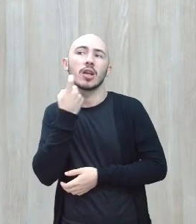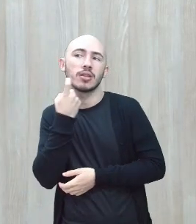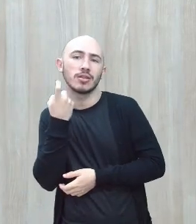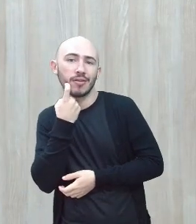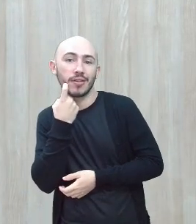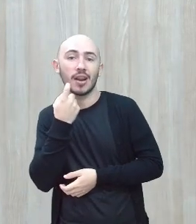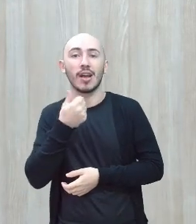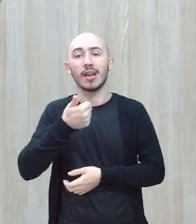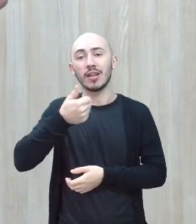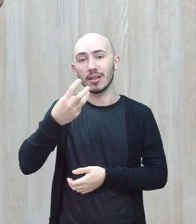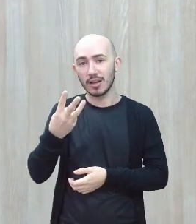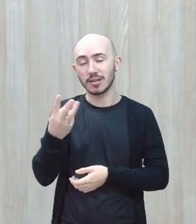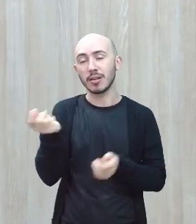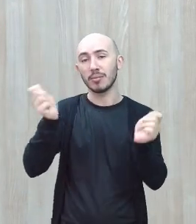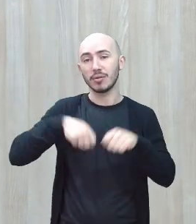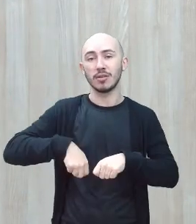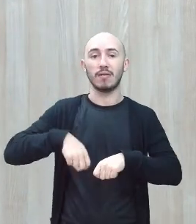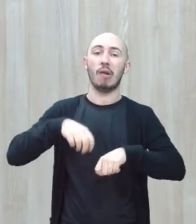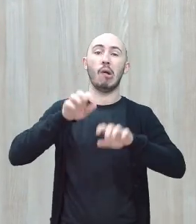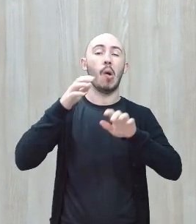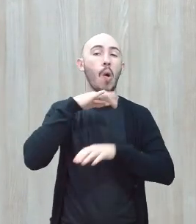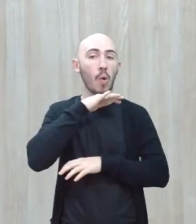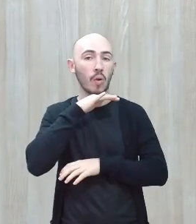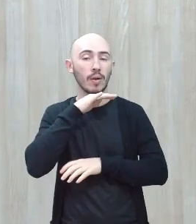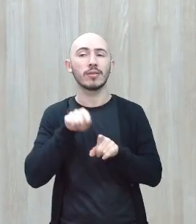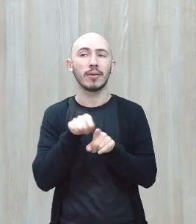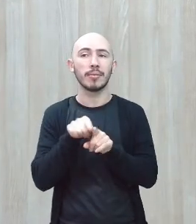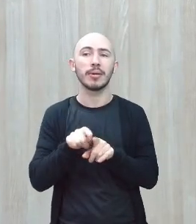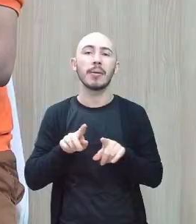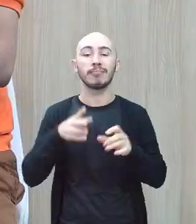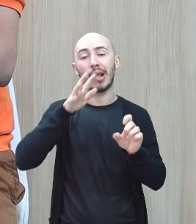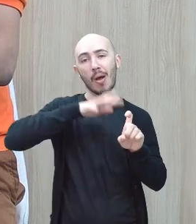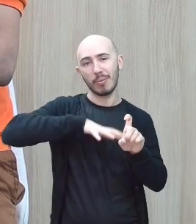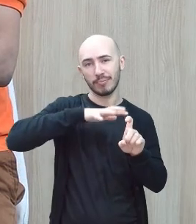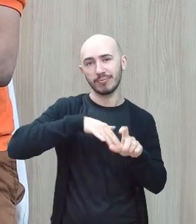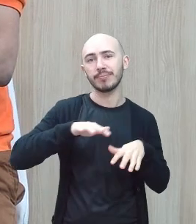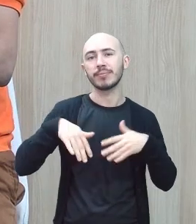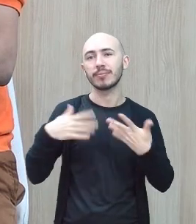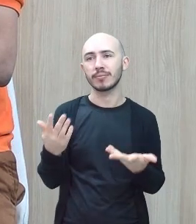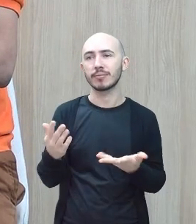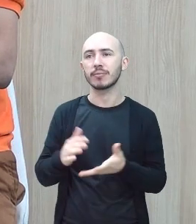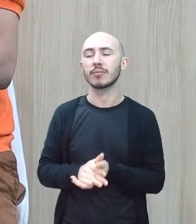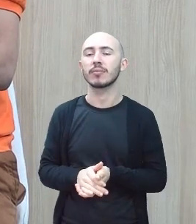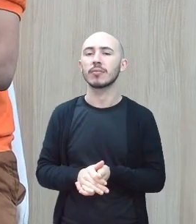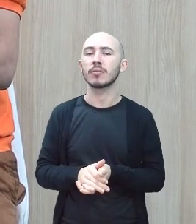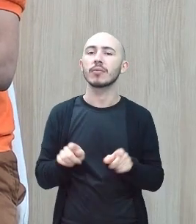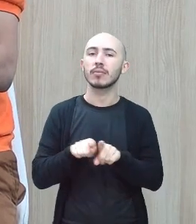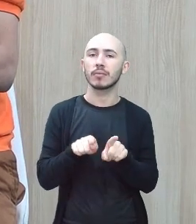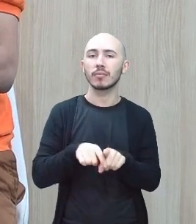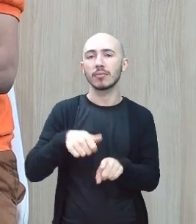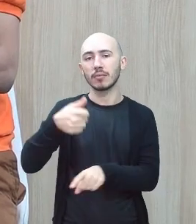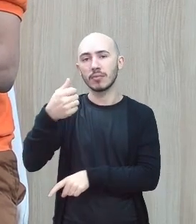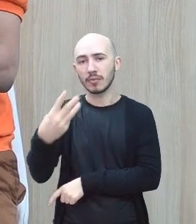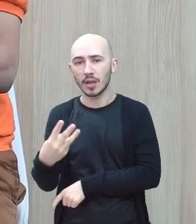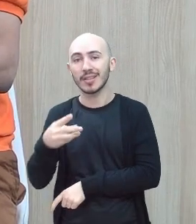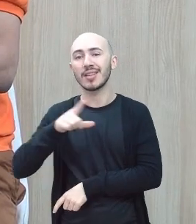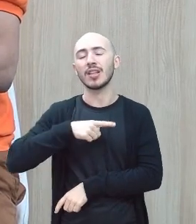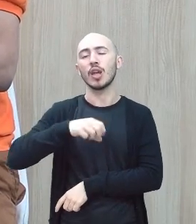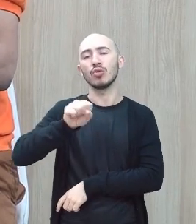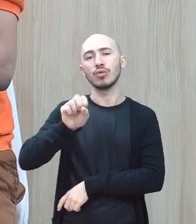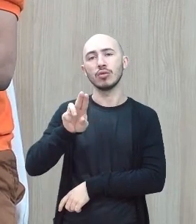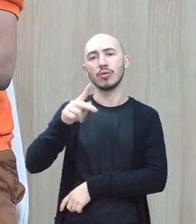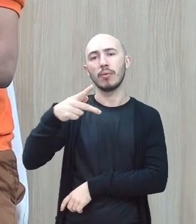de maldição, né? Pessoal, no caso do número 13, a superstição sobre esse número é tão gigantesca que em